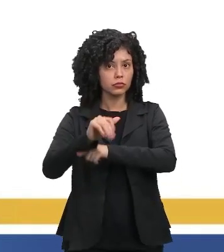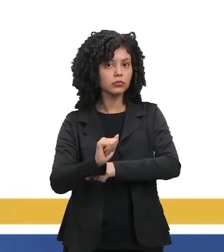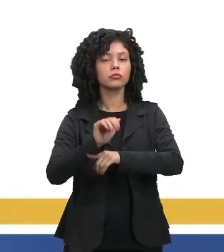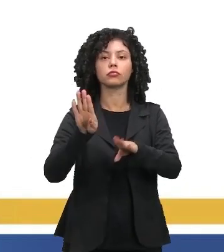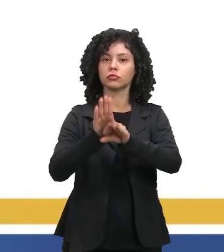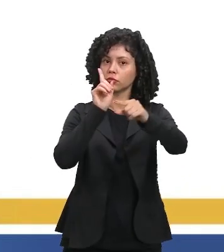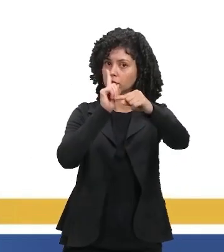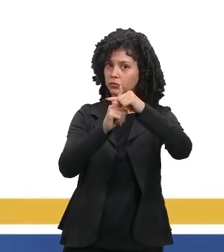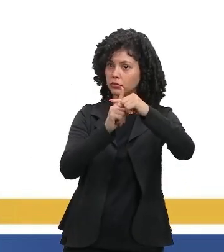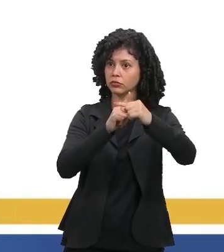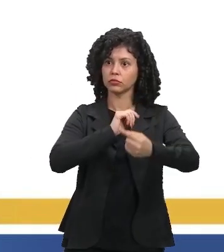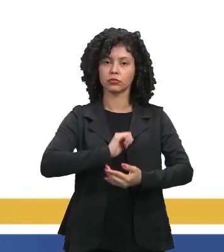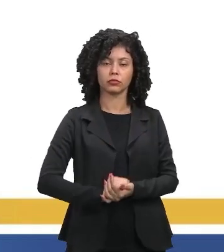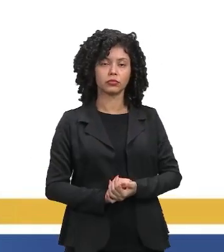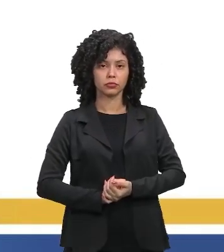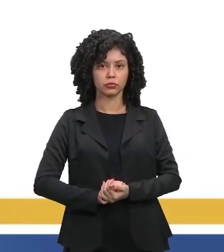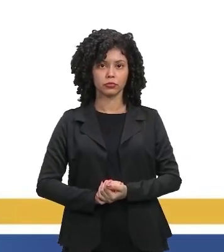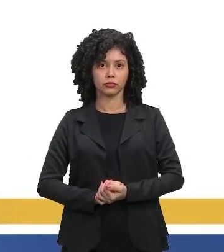aí positiva.